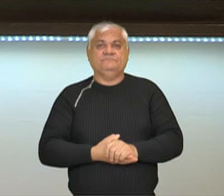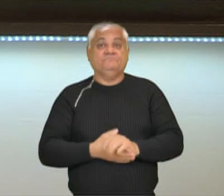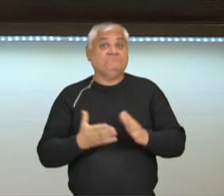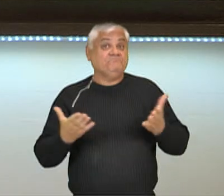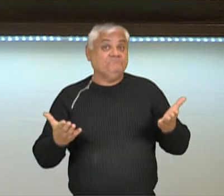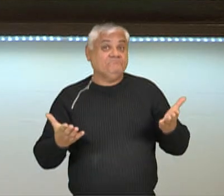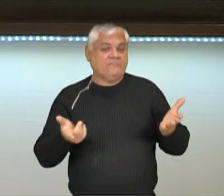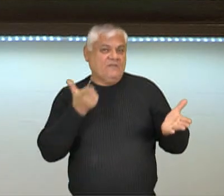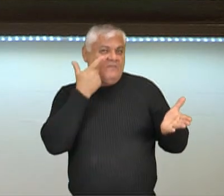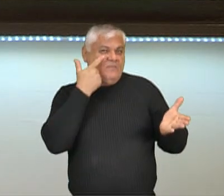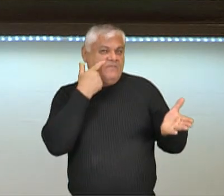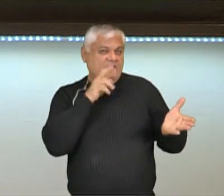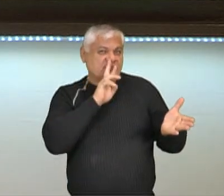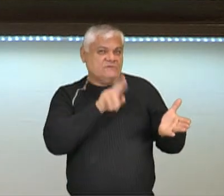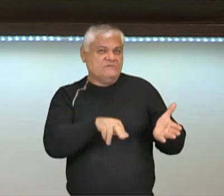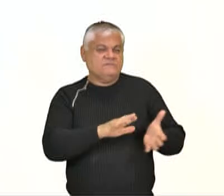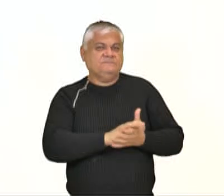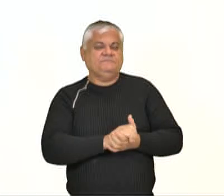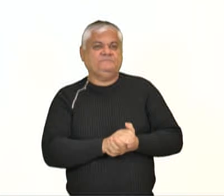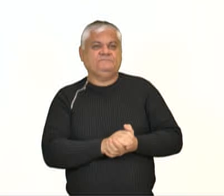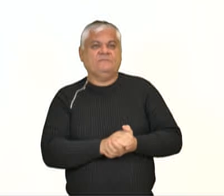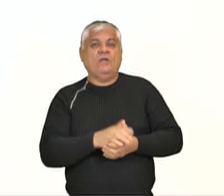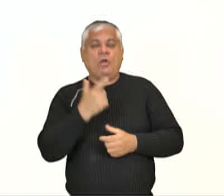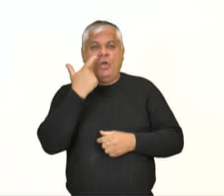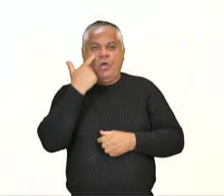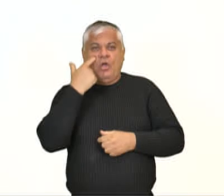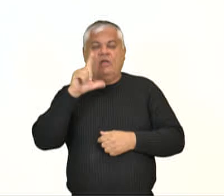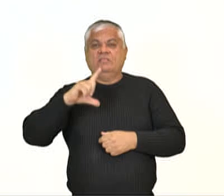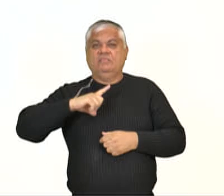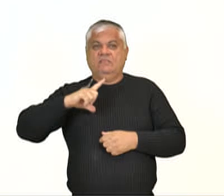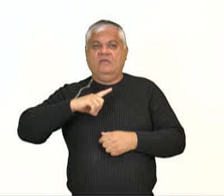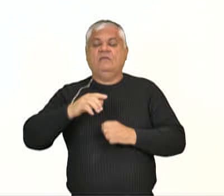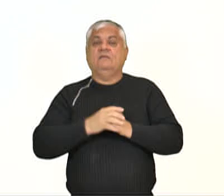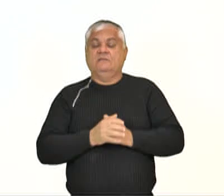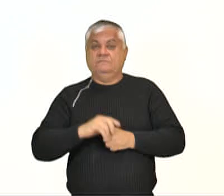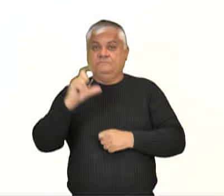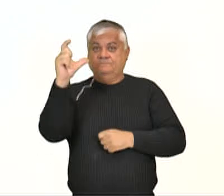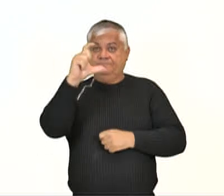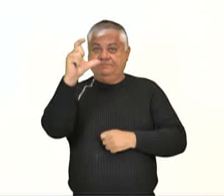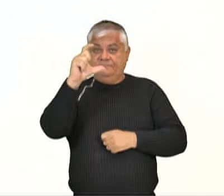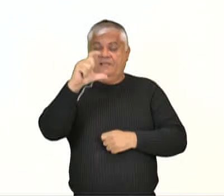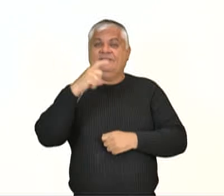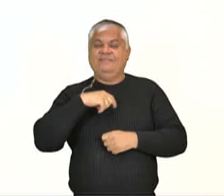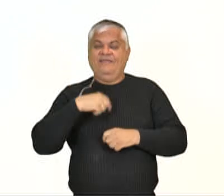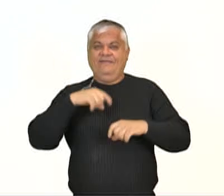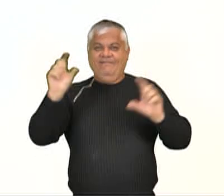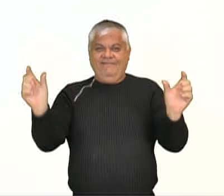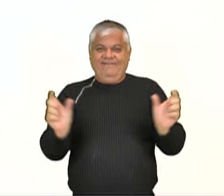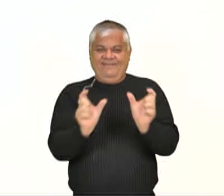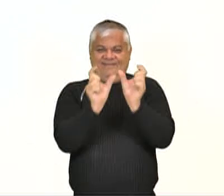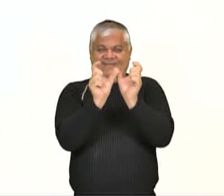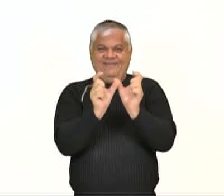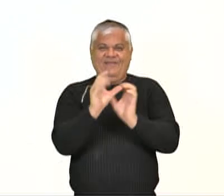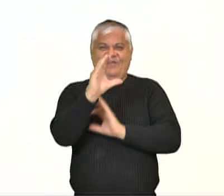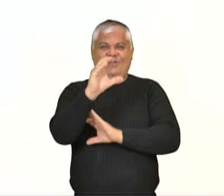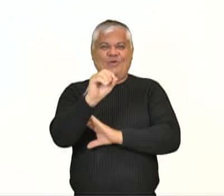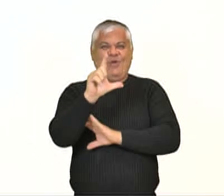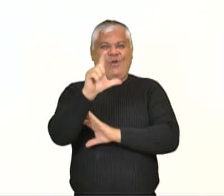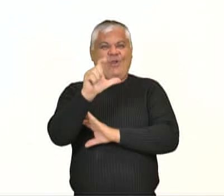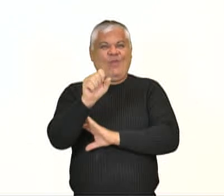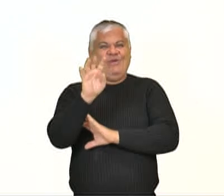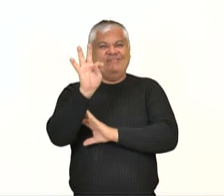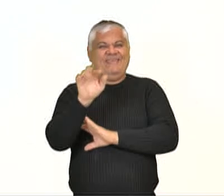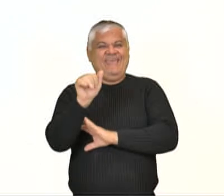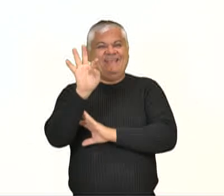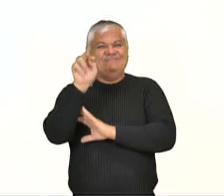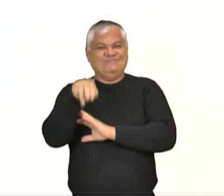E aí, vamos ver a resposta? Vejam lá, nós temos uma collocation aqui nesse trecho que é write stories. Você